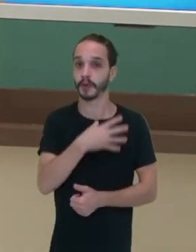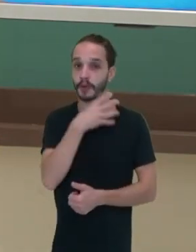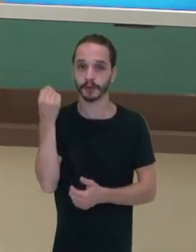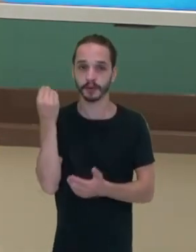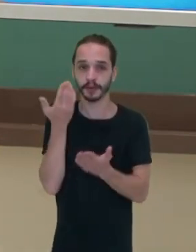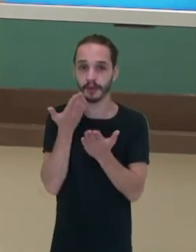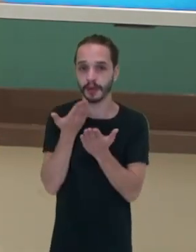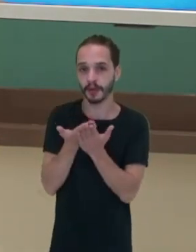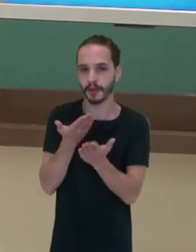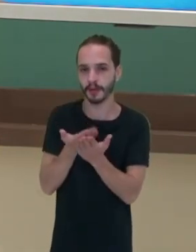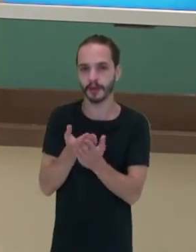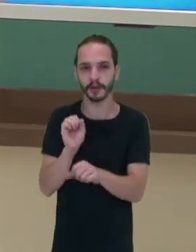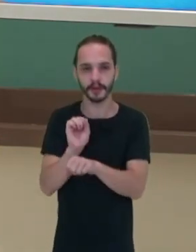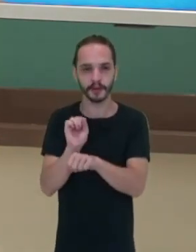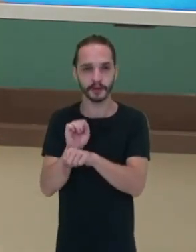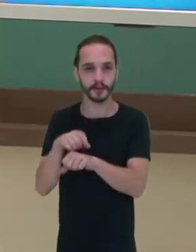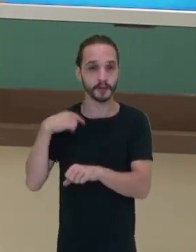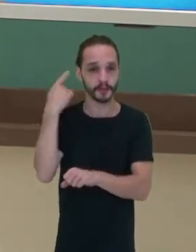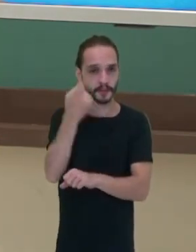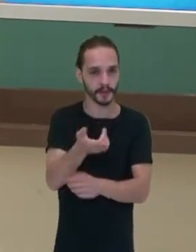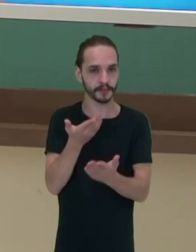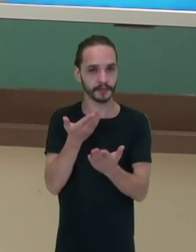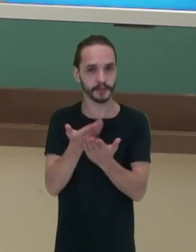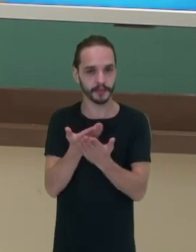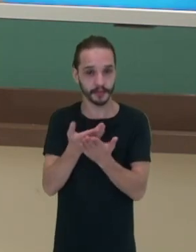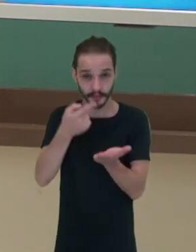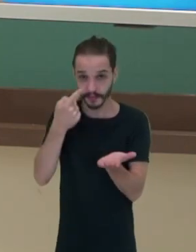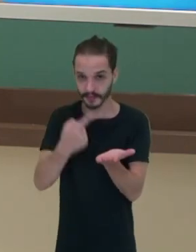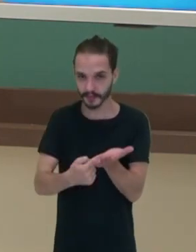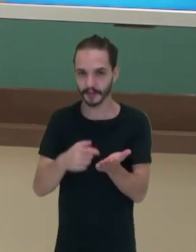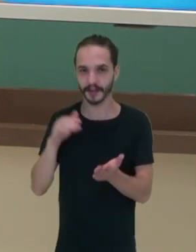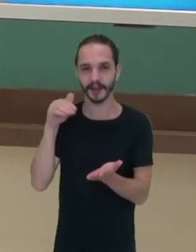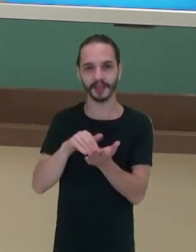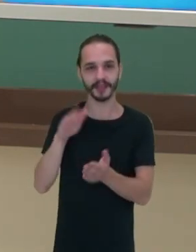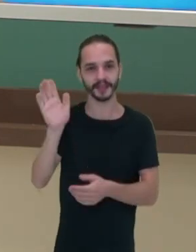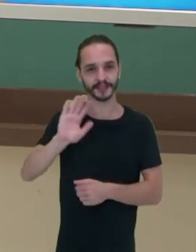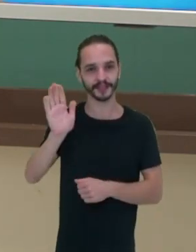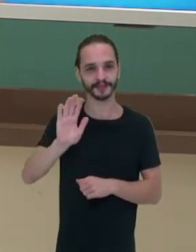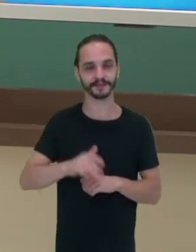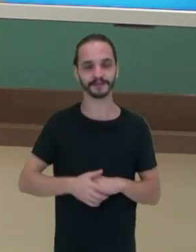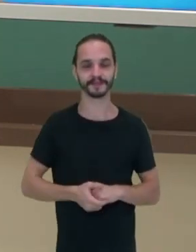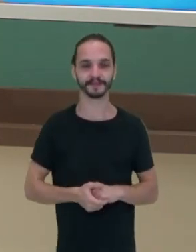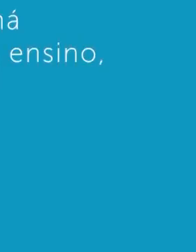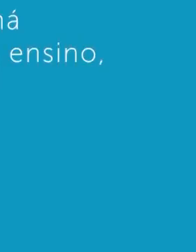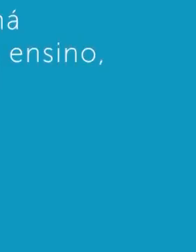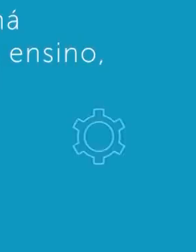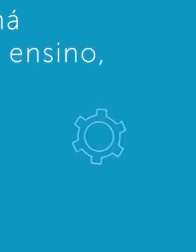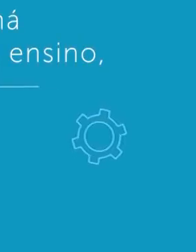e eu espero você aqui para a próxima, ok? Combinado? Até a próxima, até breve.